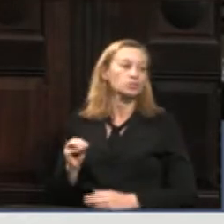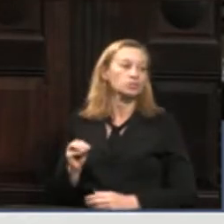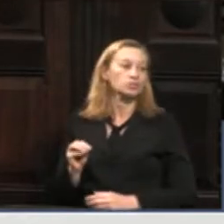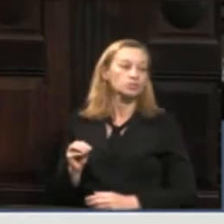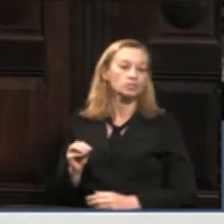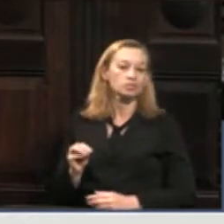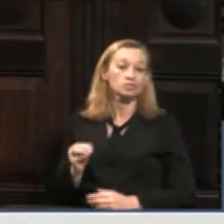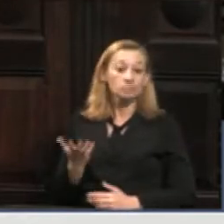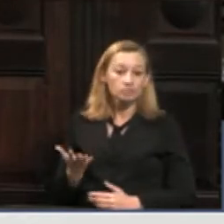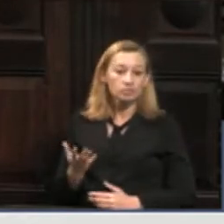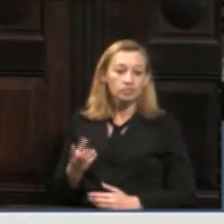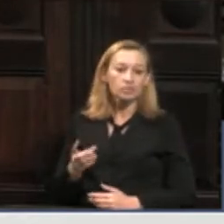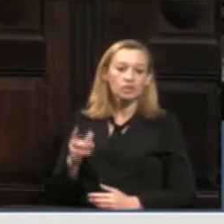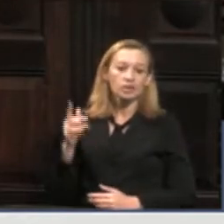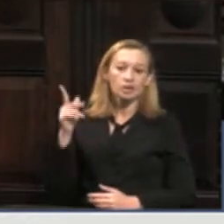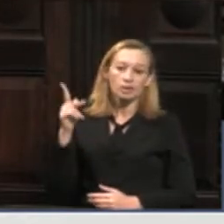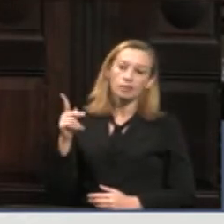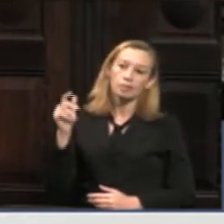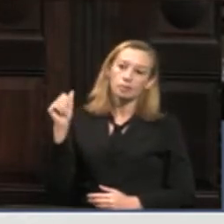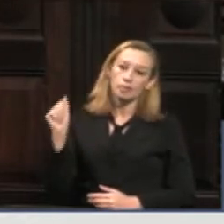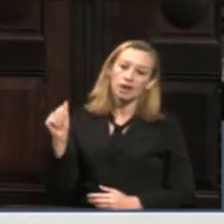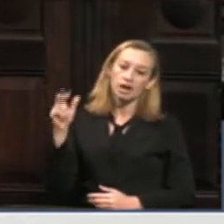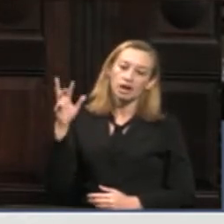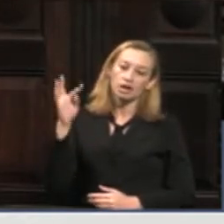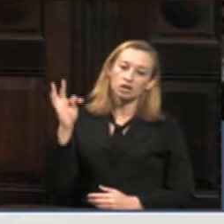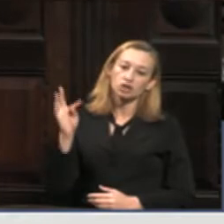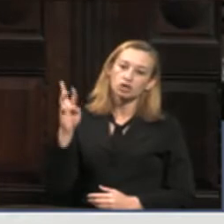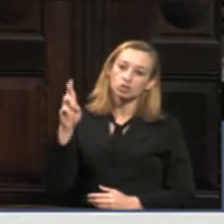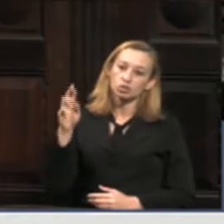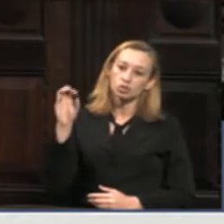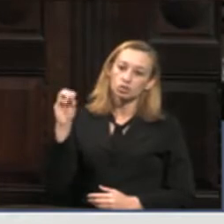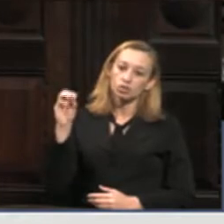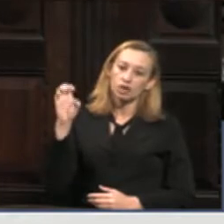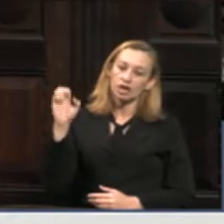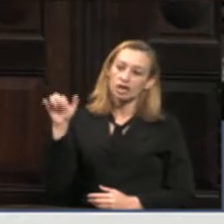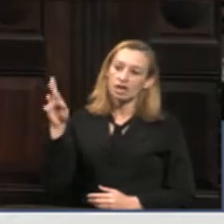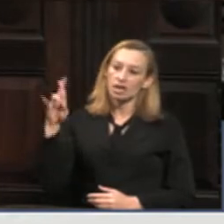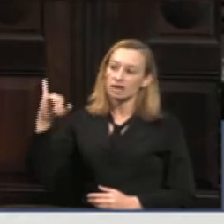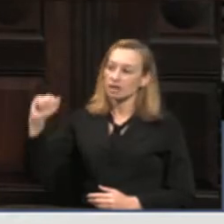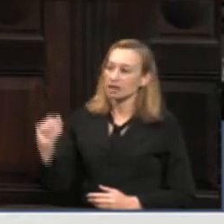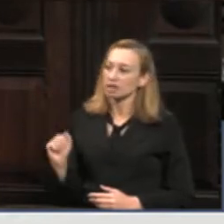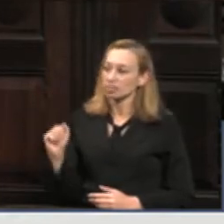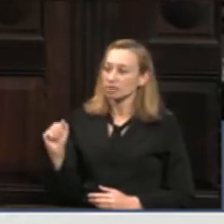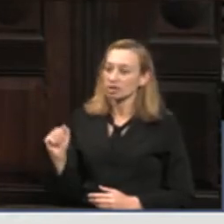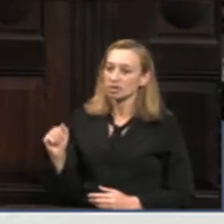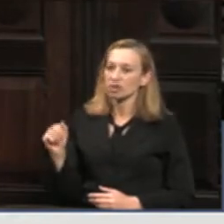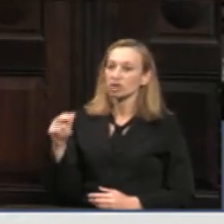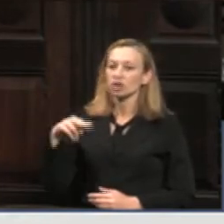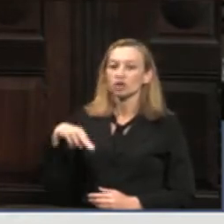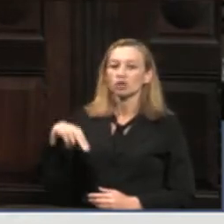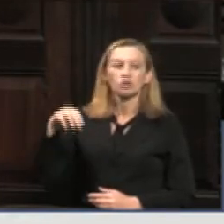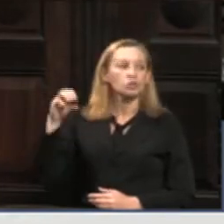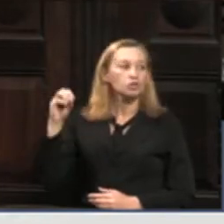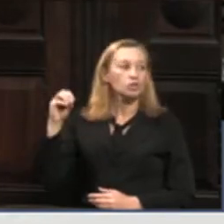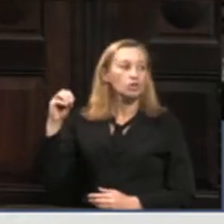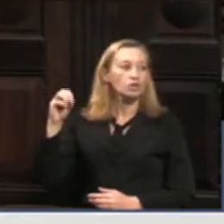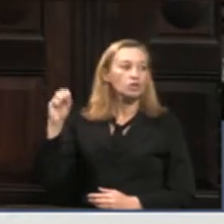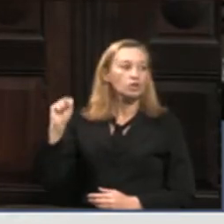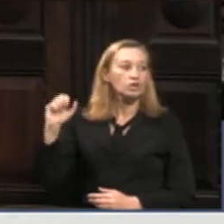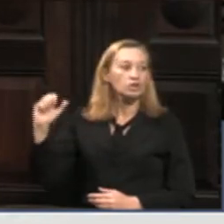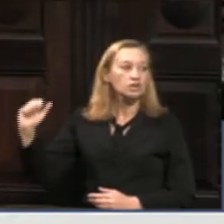a padroeira do Brasil, Nossa Senhora Aparecida,